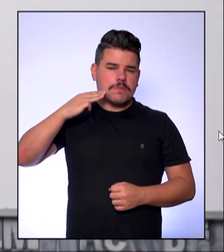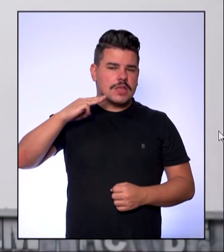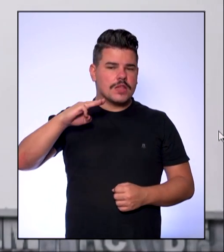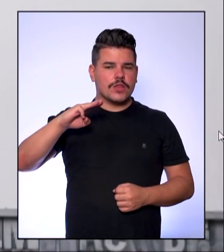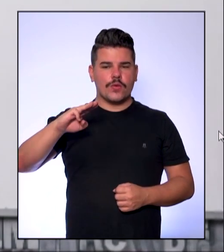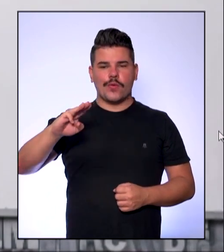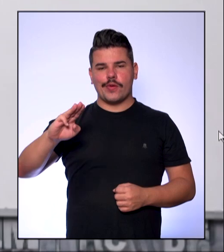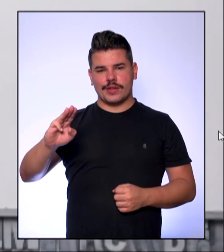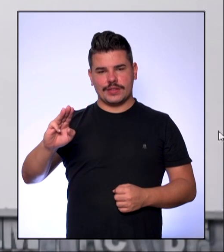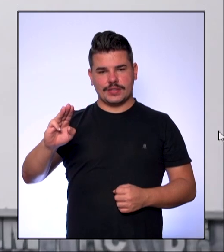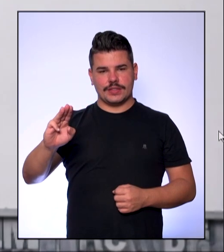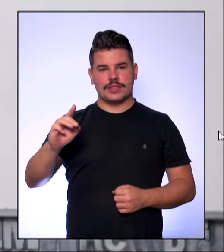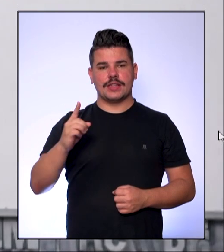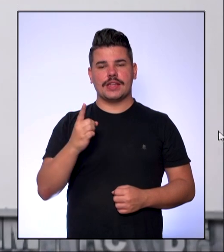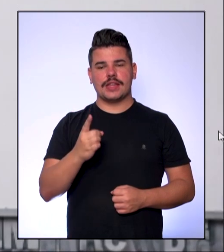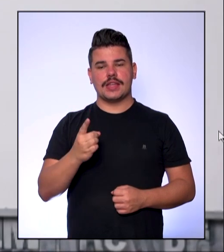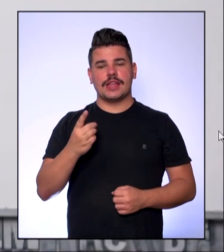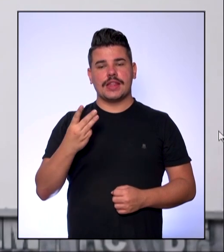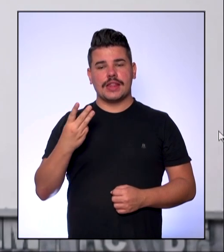13